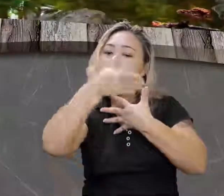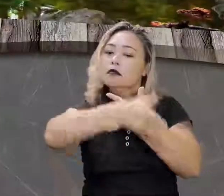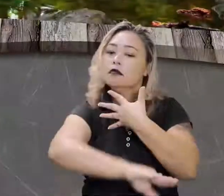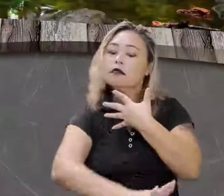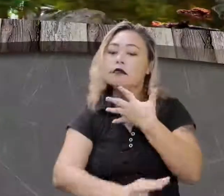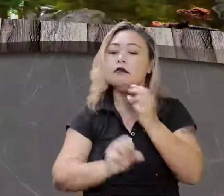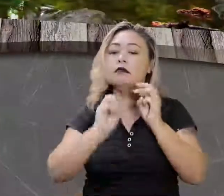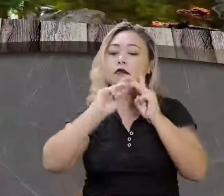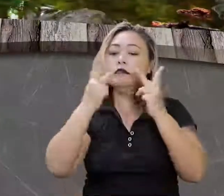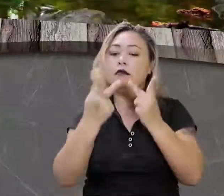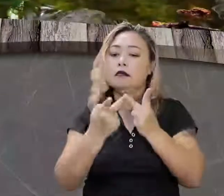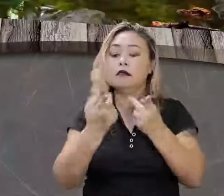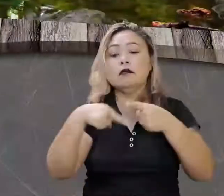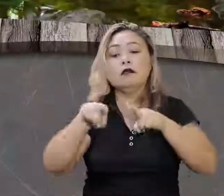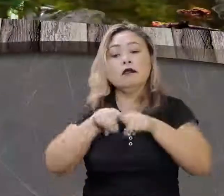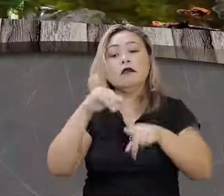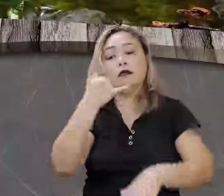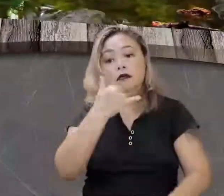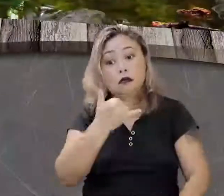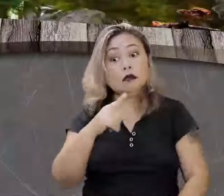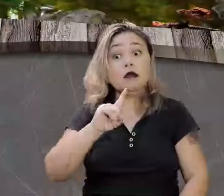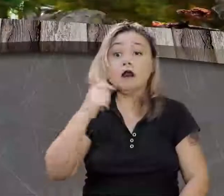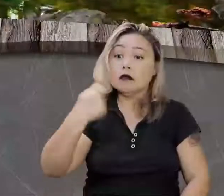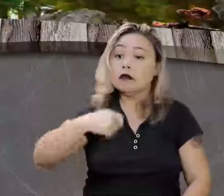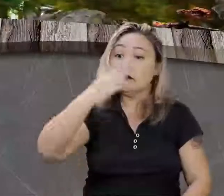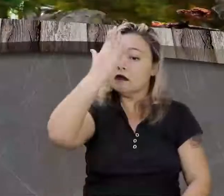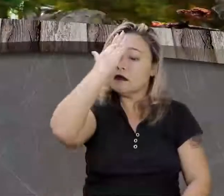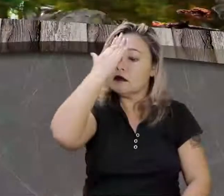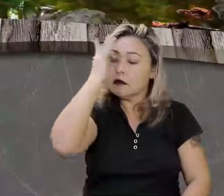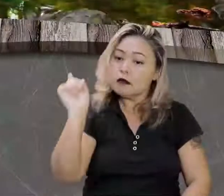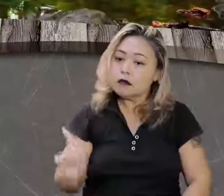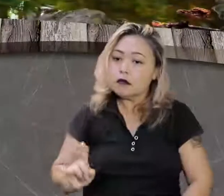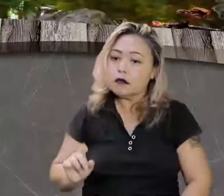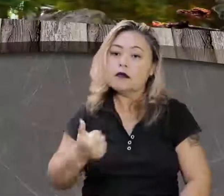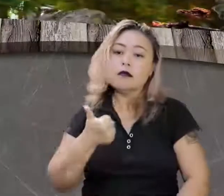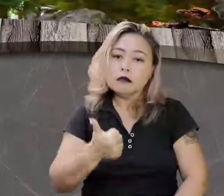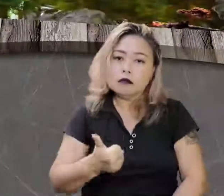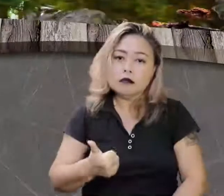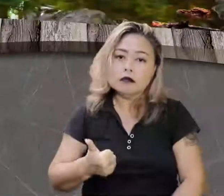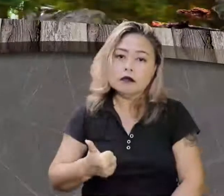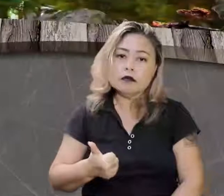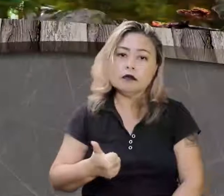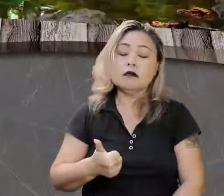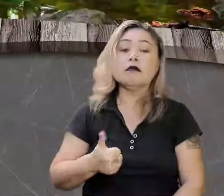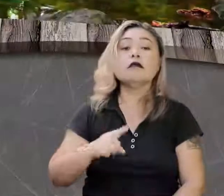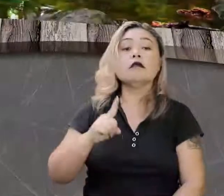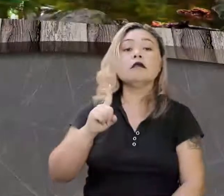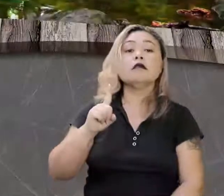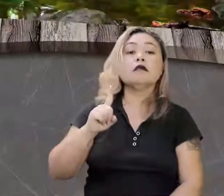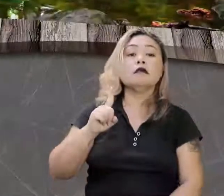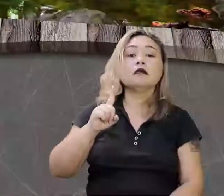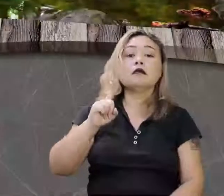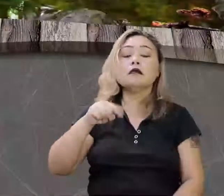matéria, fluxo de energia. É o que nós precisamos saber. Tá?